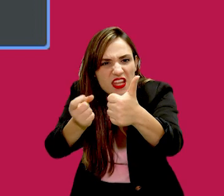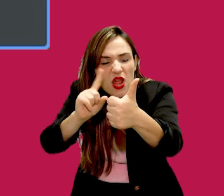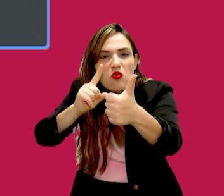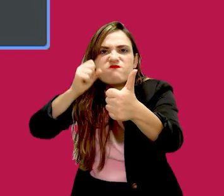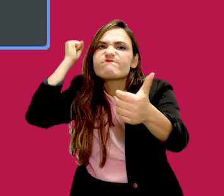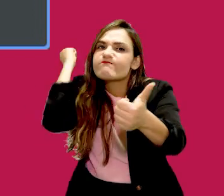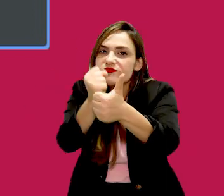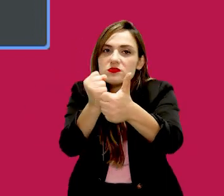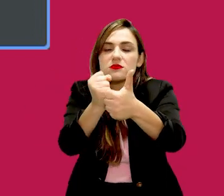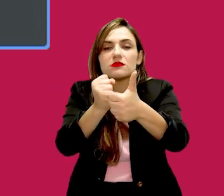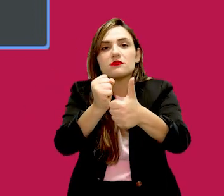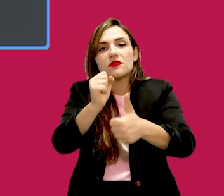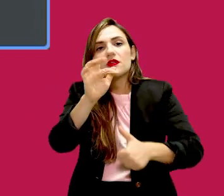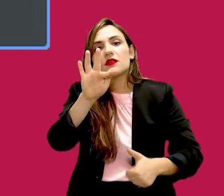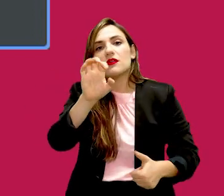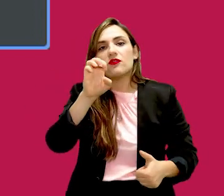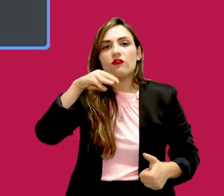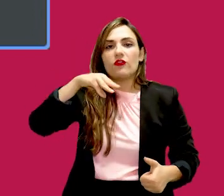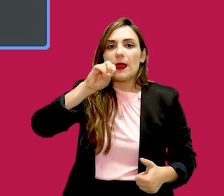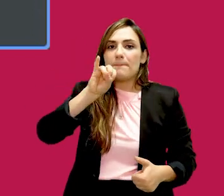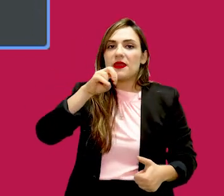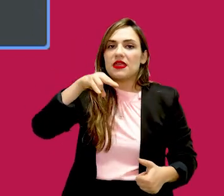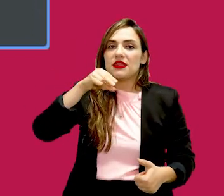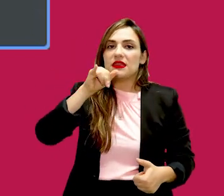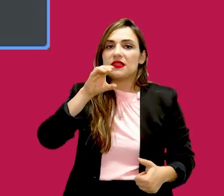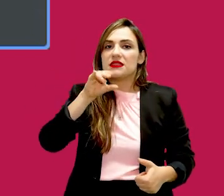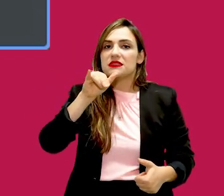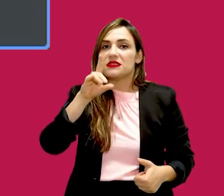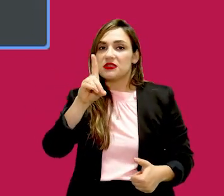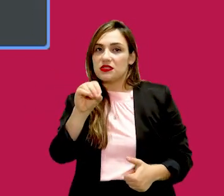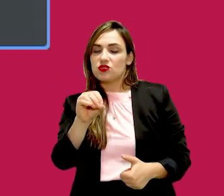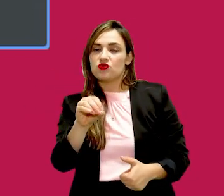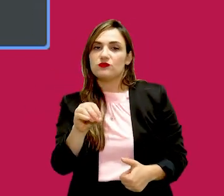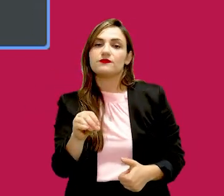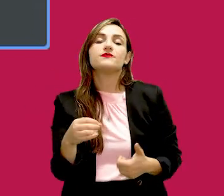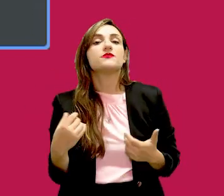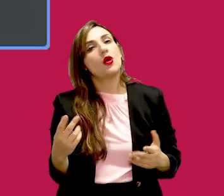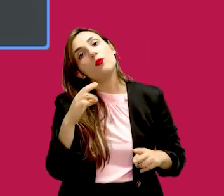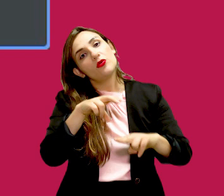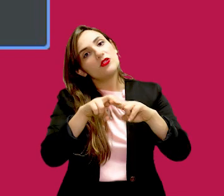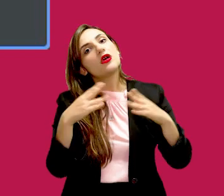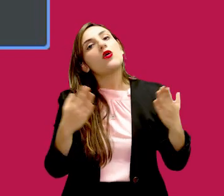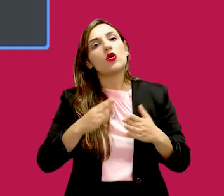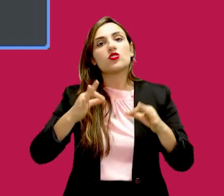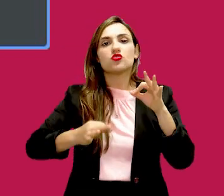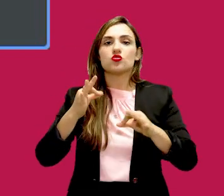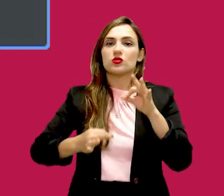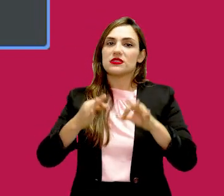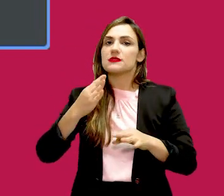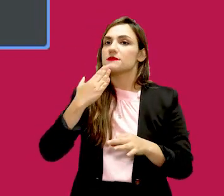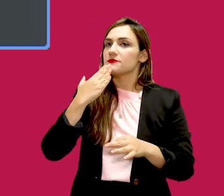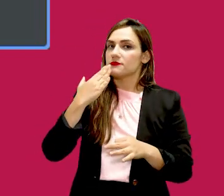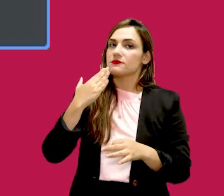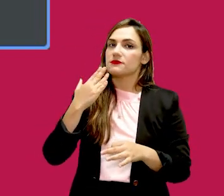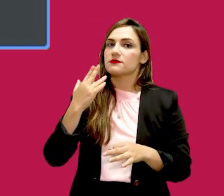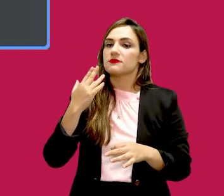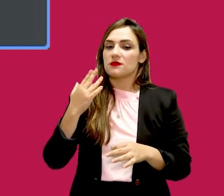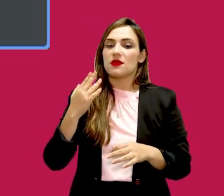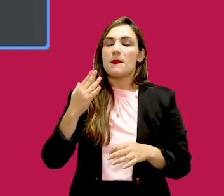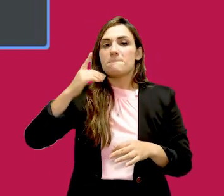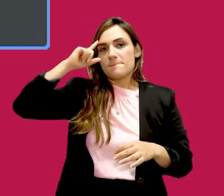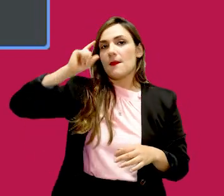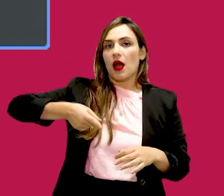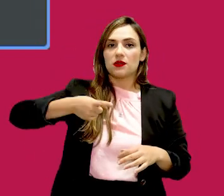era concedida a medida protetiva e agora, com mais razão, né, a medida protetiva também é concedida, e